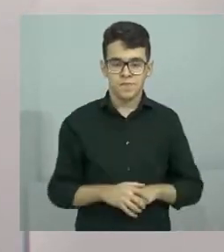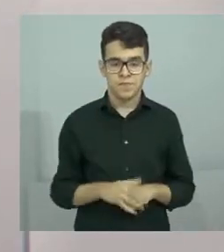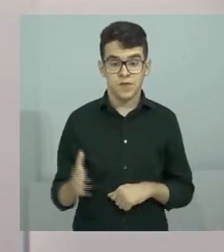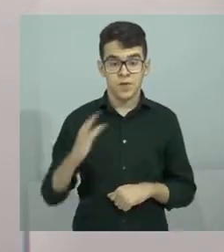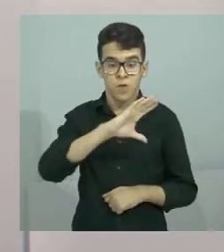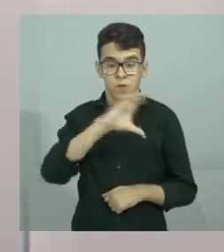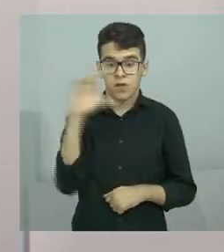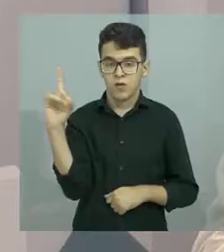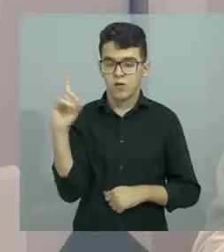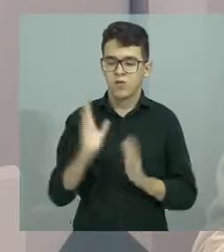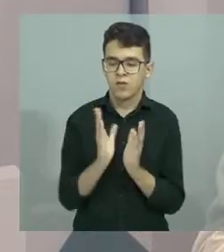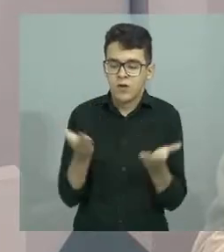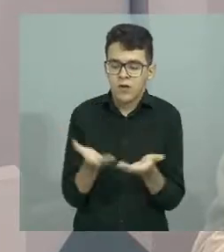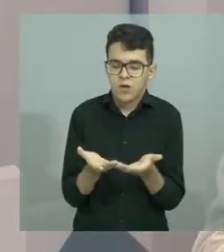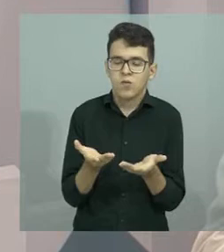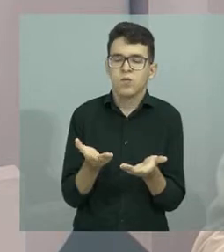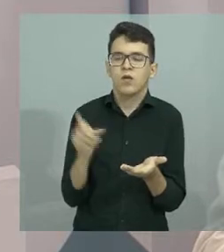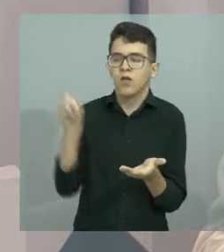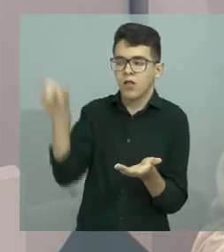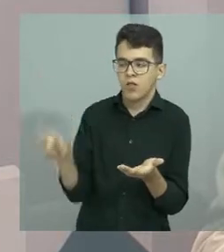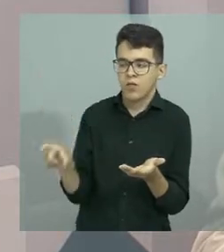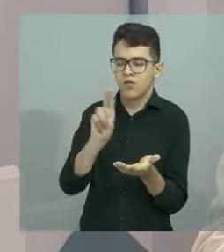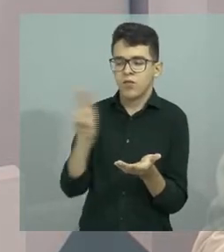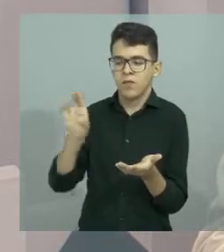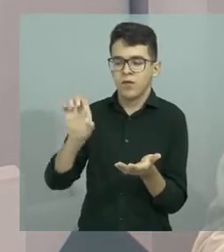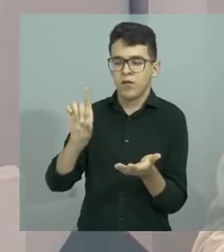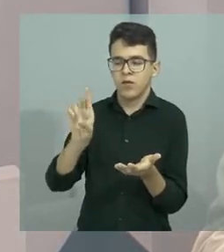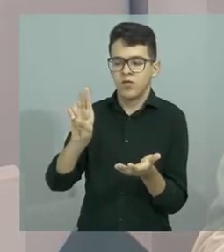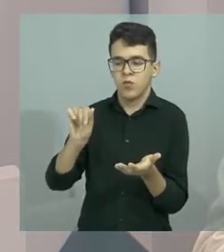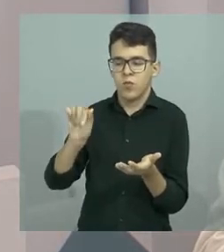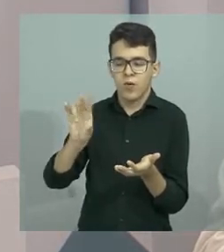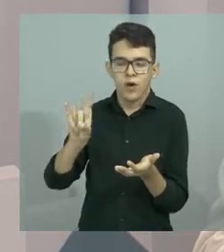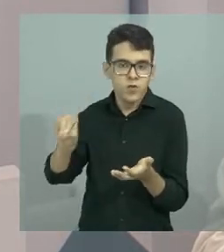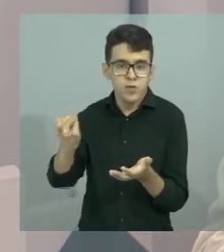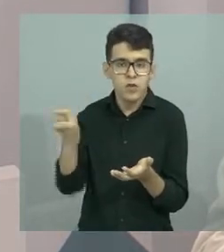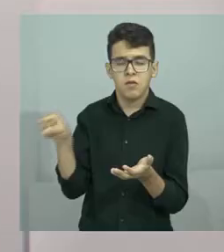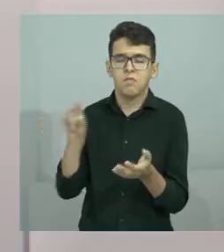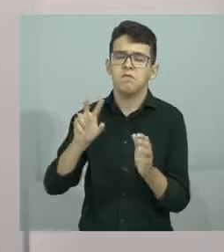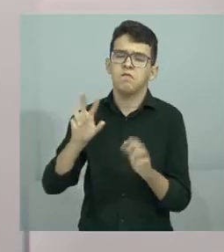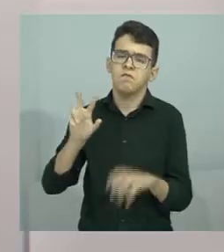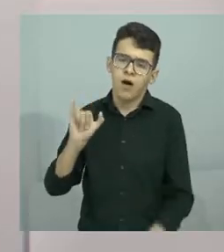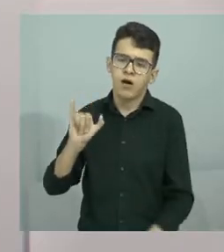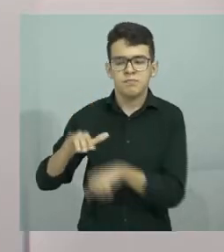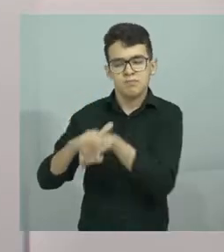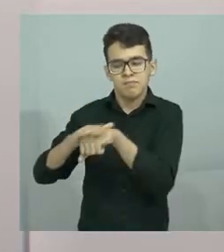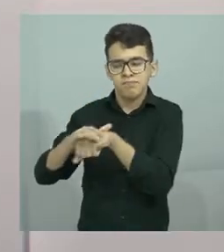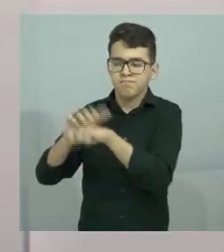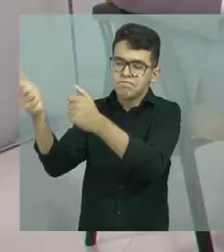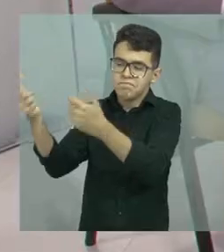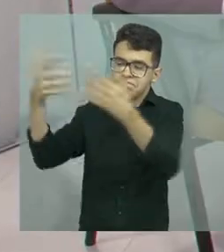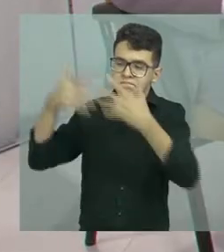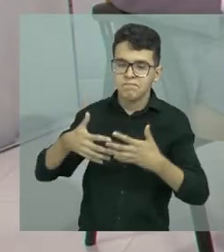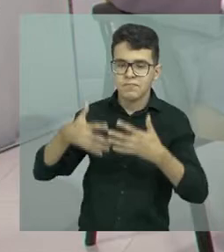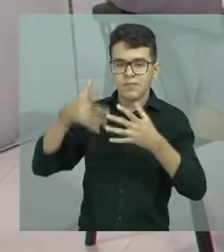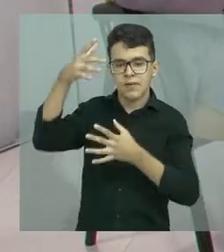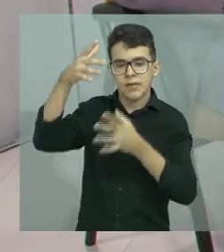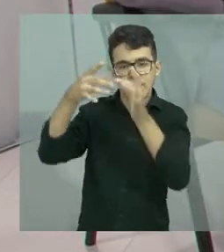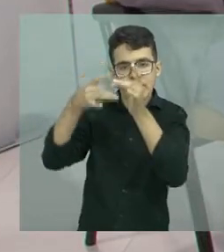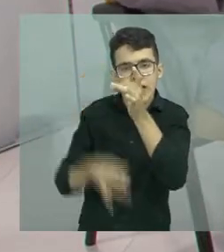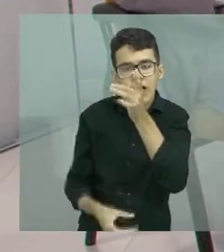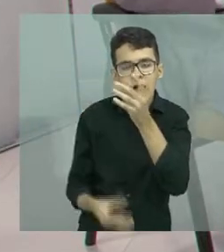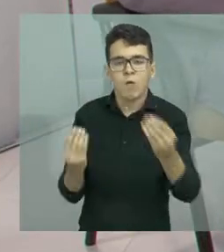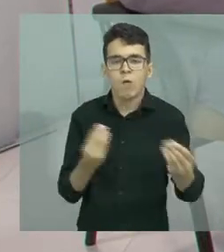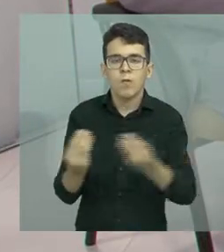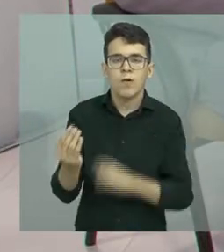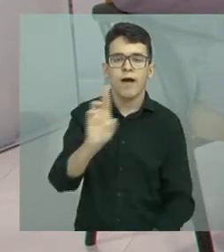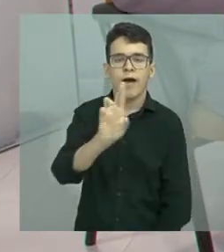fórum é o Eduardo Neto, que está aqui e vai conversar com a gente, dar todos os detalhes do lançamento e como